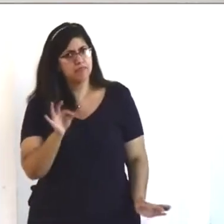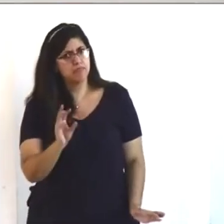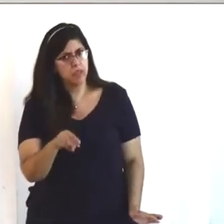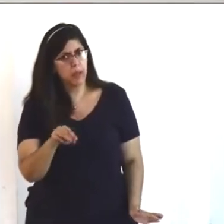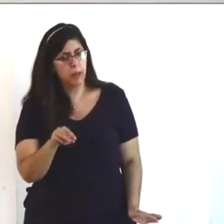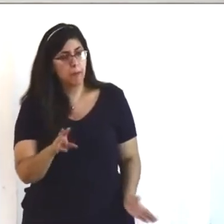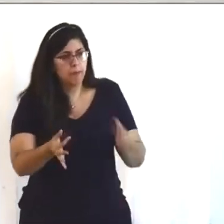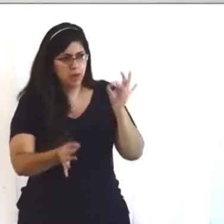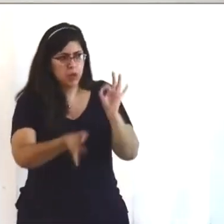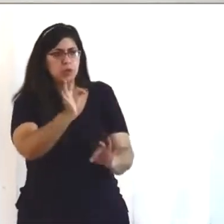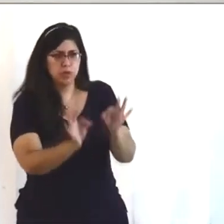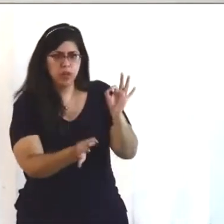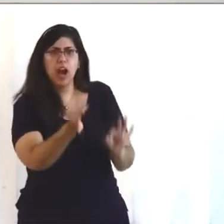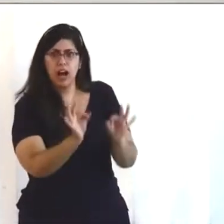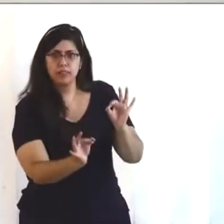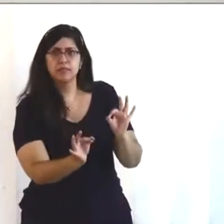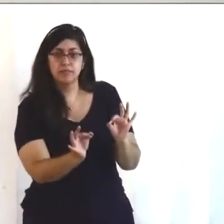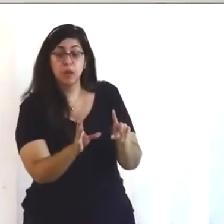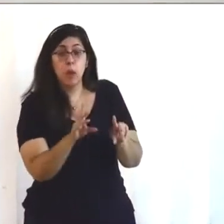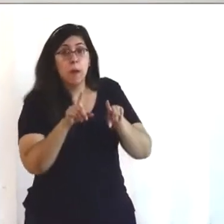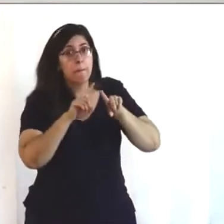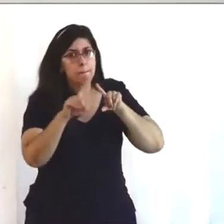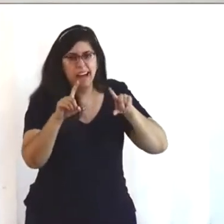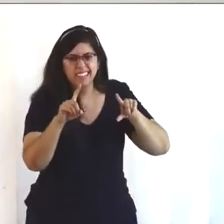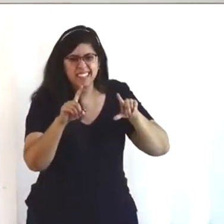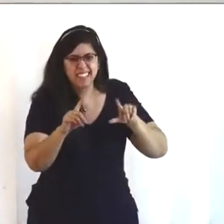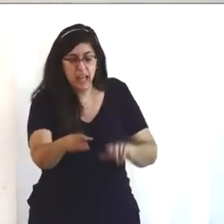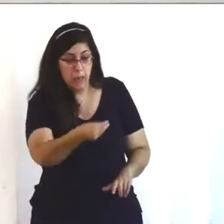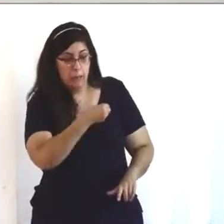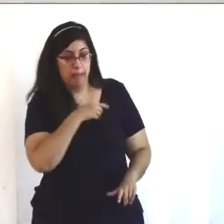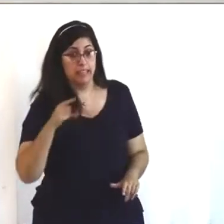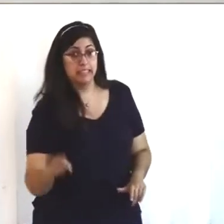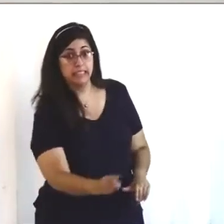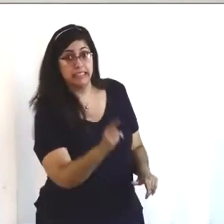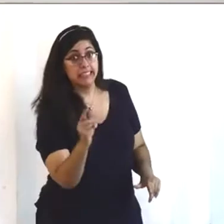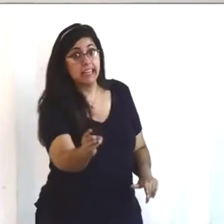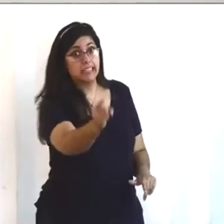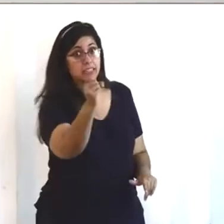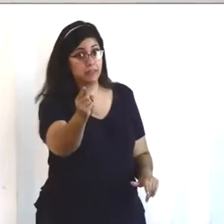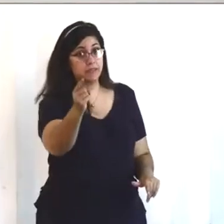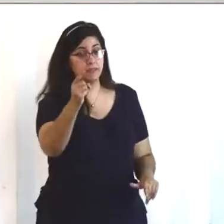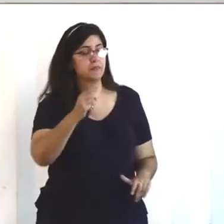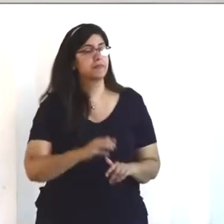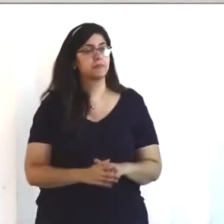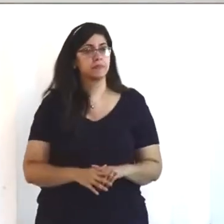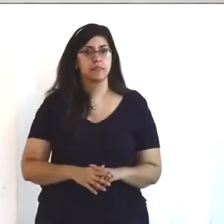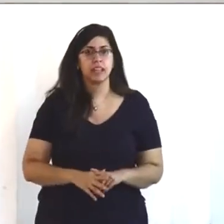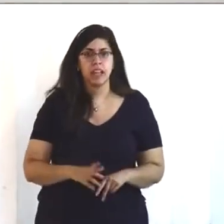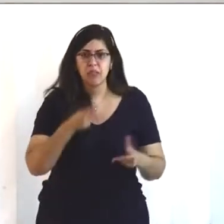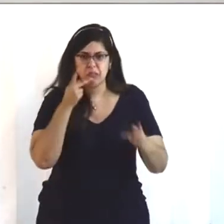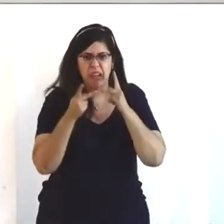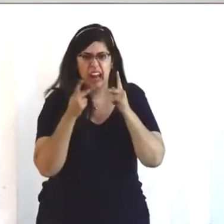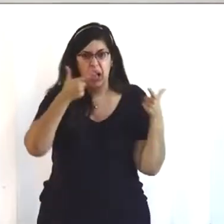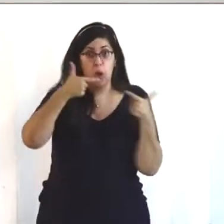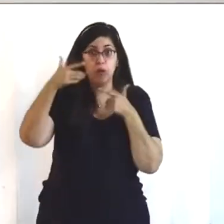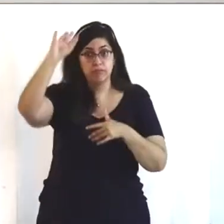será julgado da forma como Deus quiser, mas ainda não parece ser a blasfêmia contra o Espírito Santo.